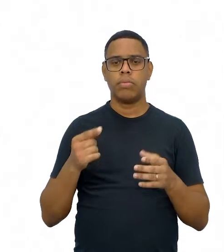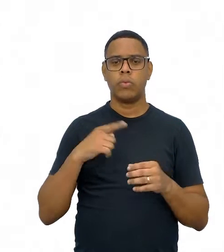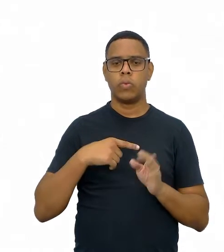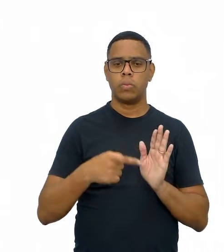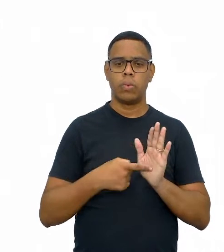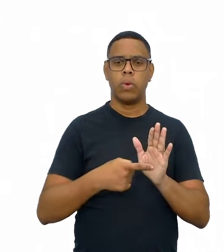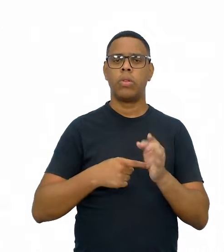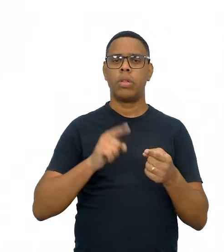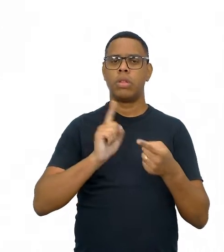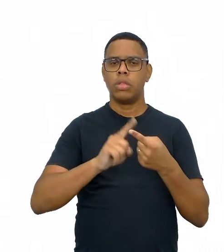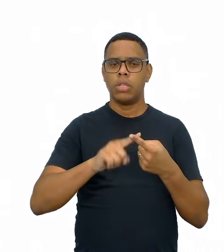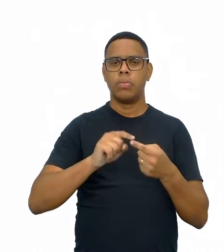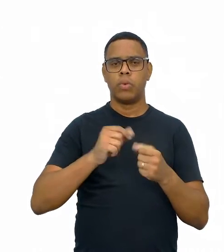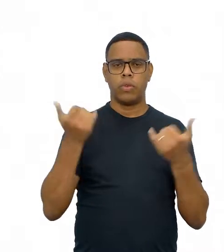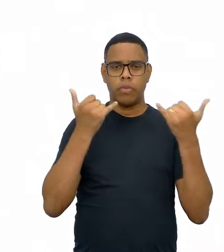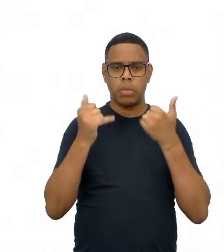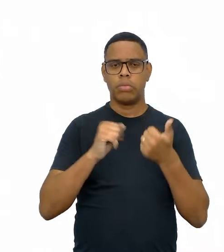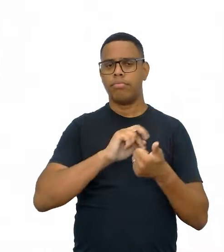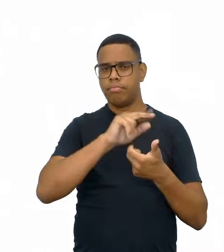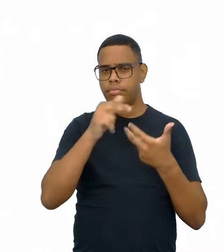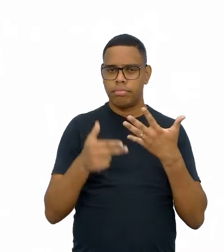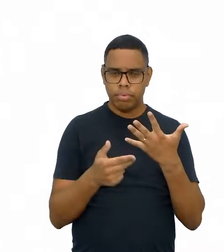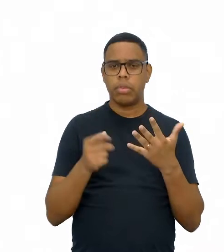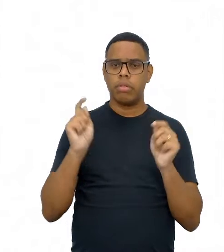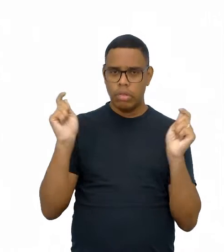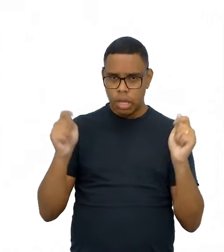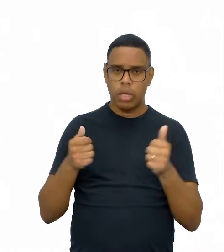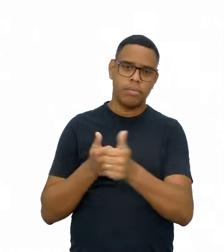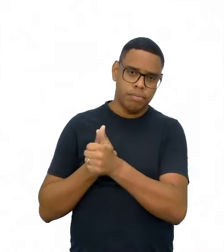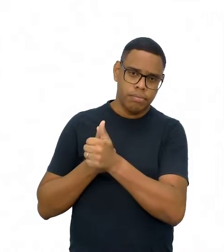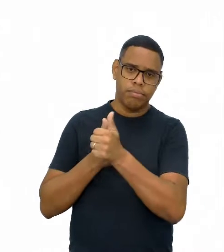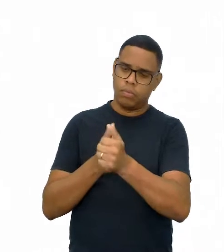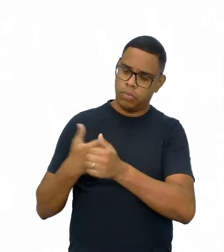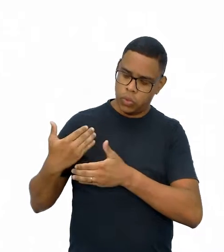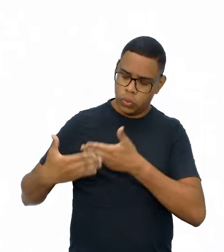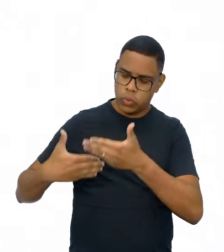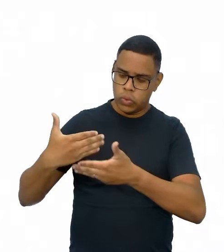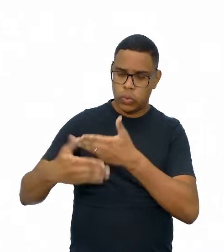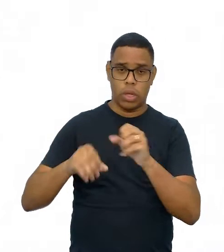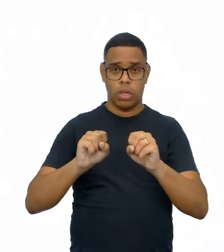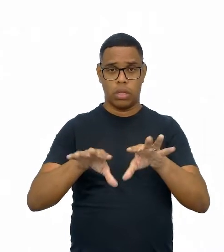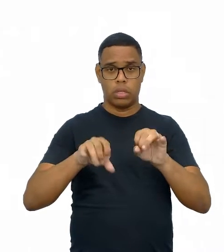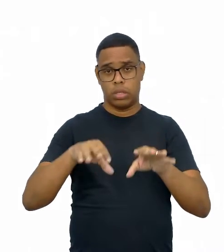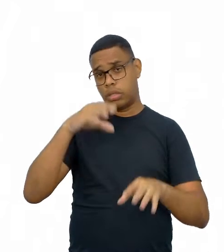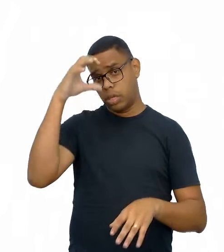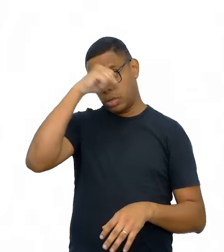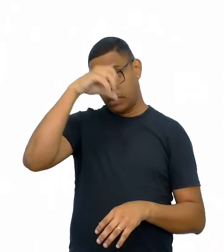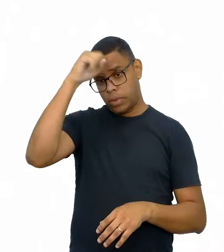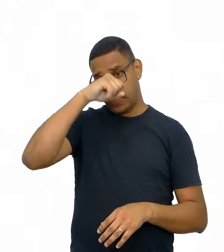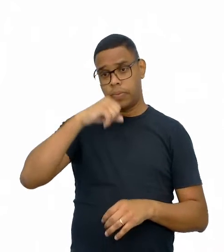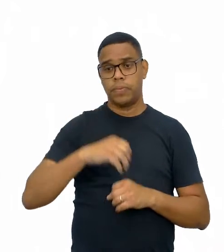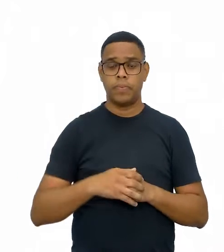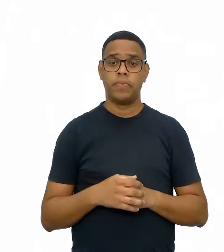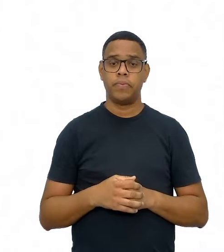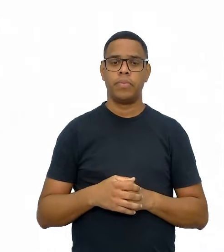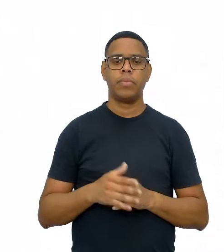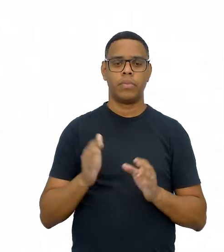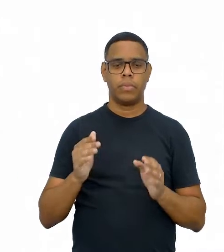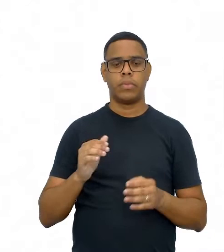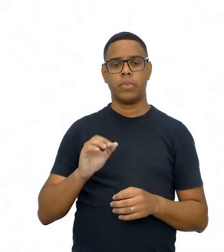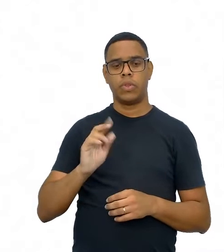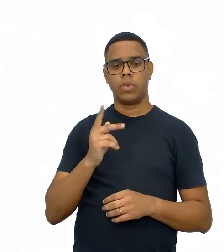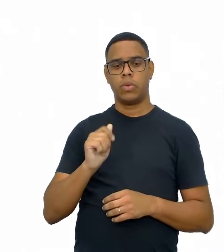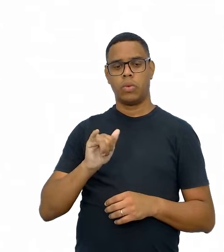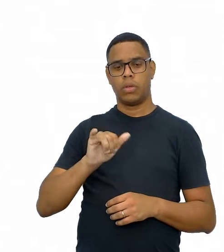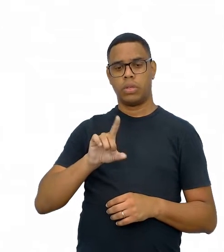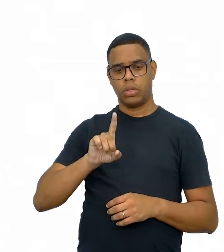apresenta um tipo de informação que possibilita o acompanhamento do processo de ensino e aprendizagem. O destaque feito por Reid